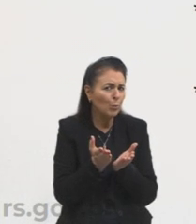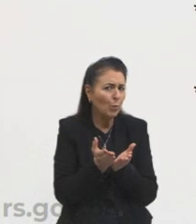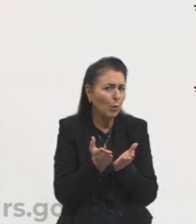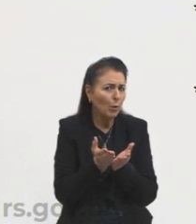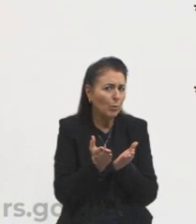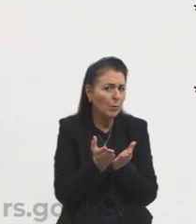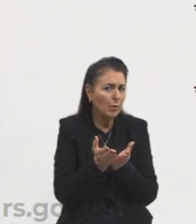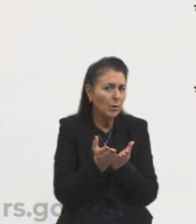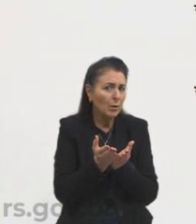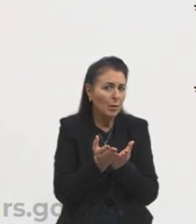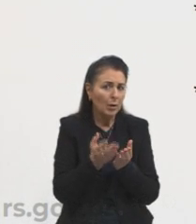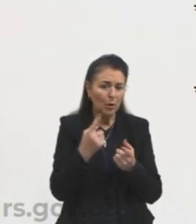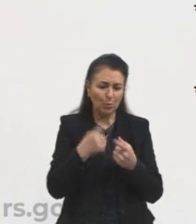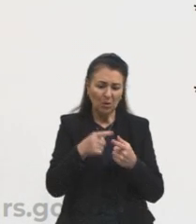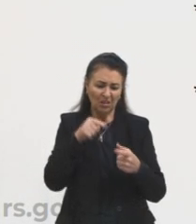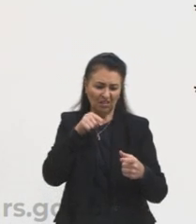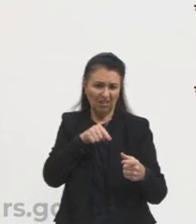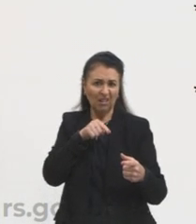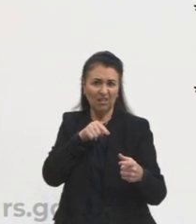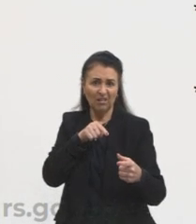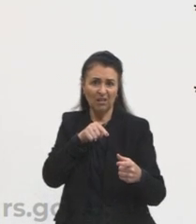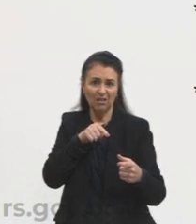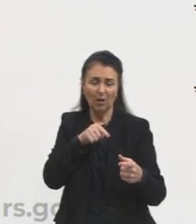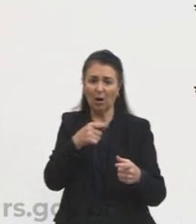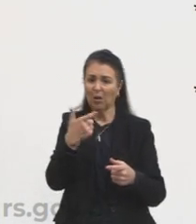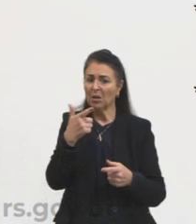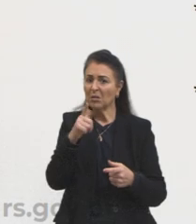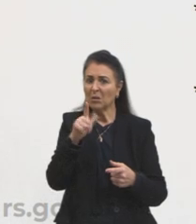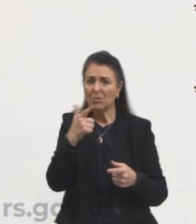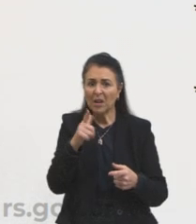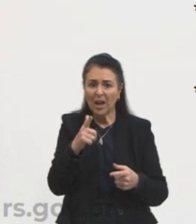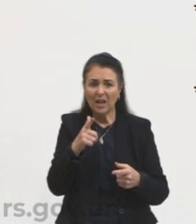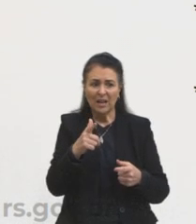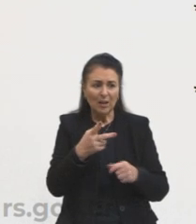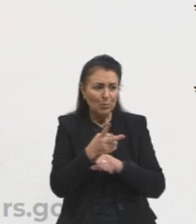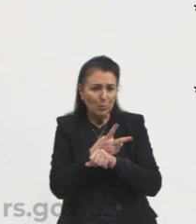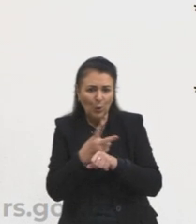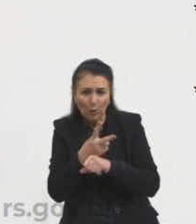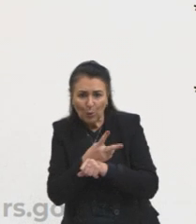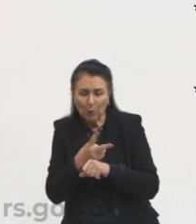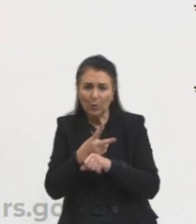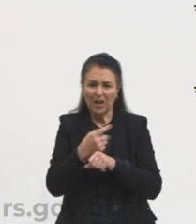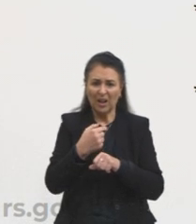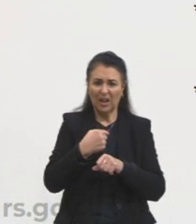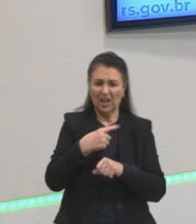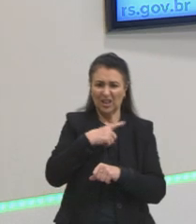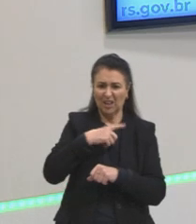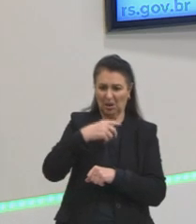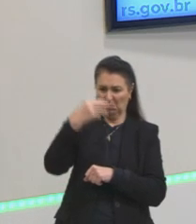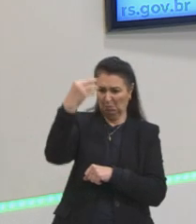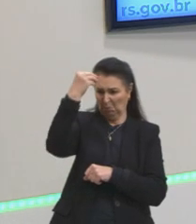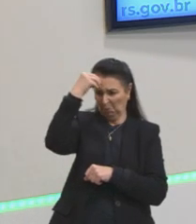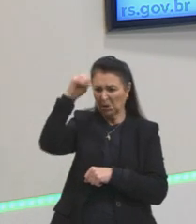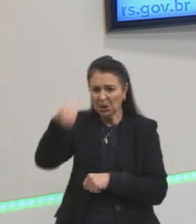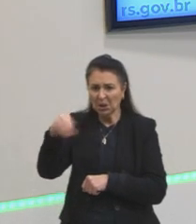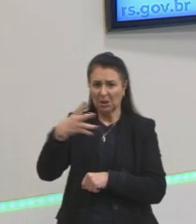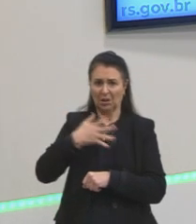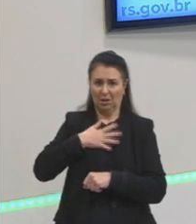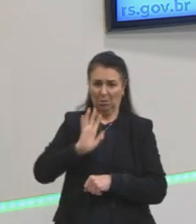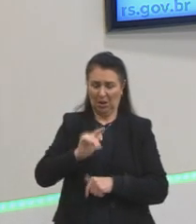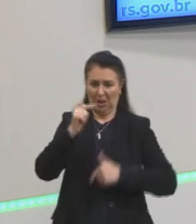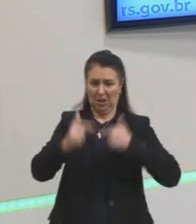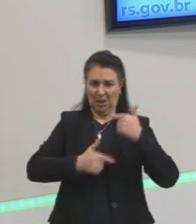porque os caras não são disciplinadas Por que os caras não tem essa Sesi ela tem essa busca os caras são preguiçosos que não querem trabalhar